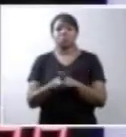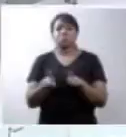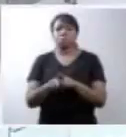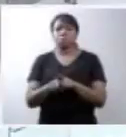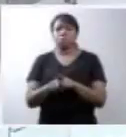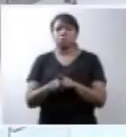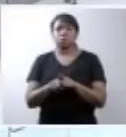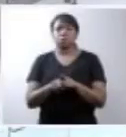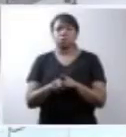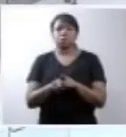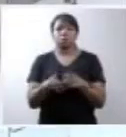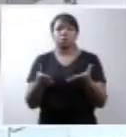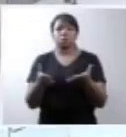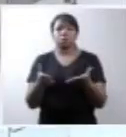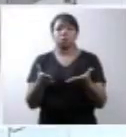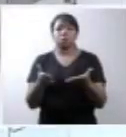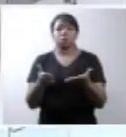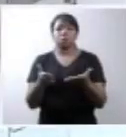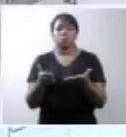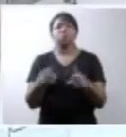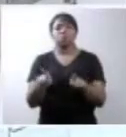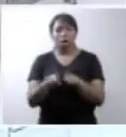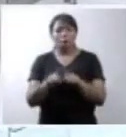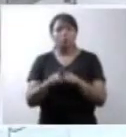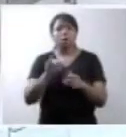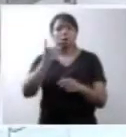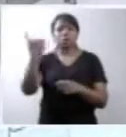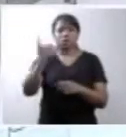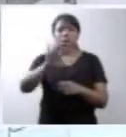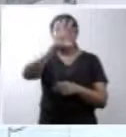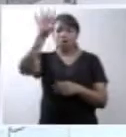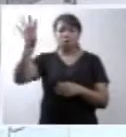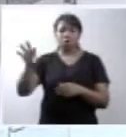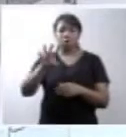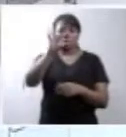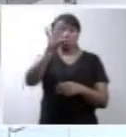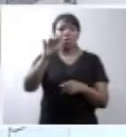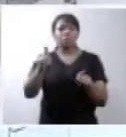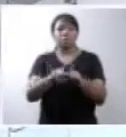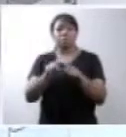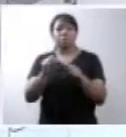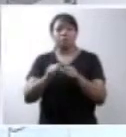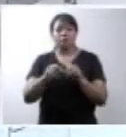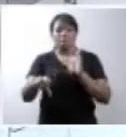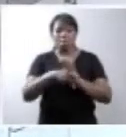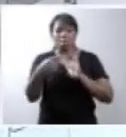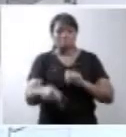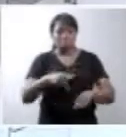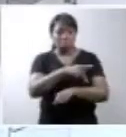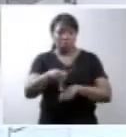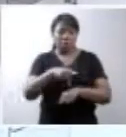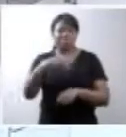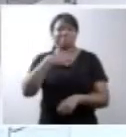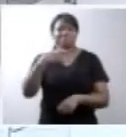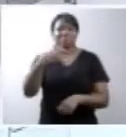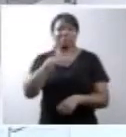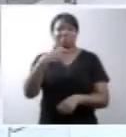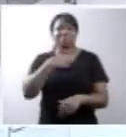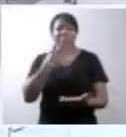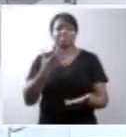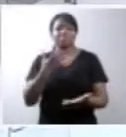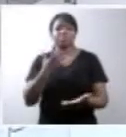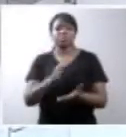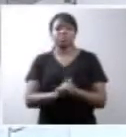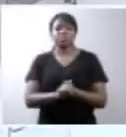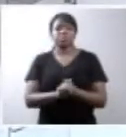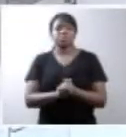Eu sigo o arcabouço jurídico internacional ratificado pelo nosso país. Nesse sentido, não.